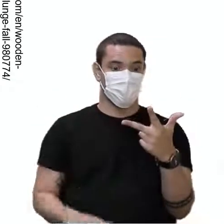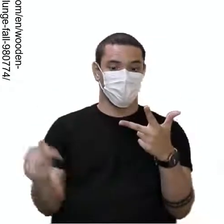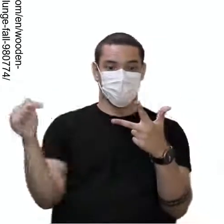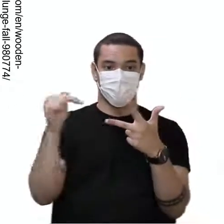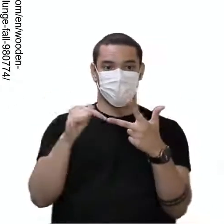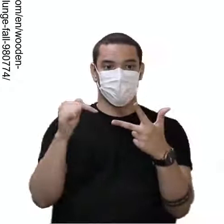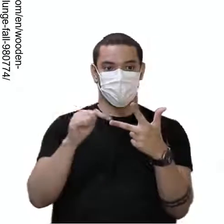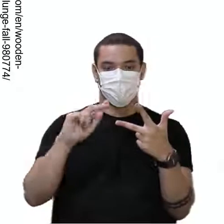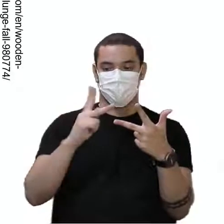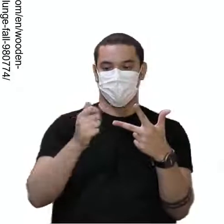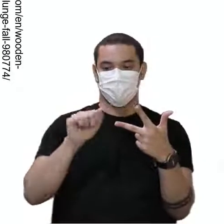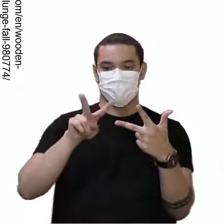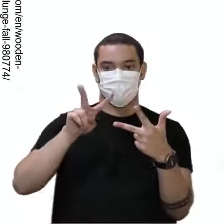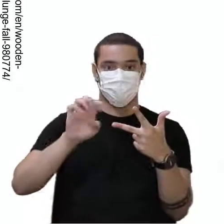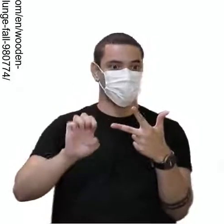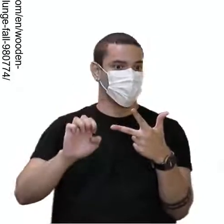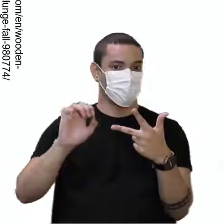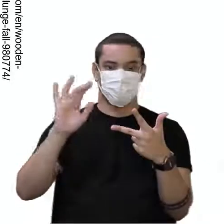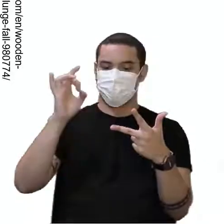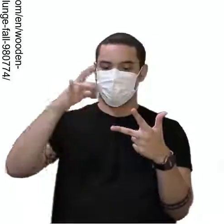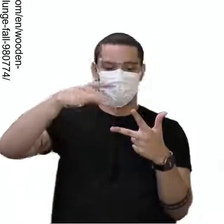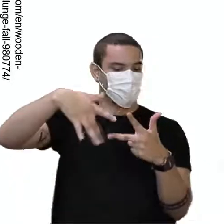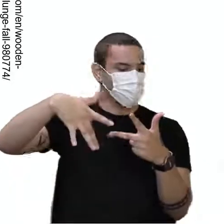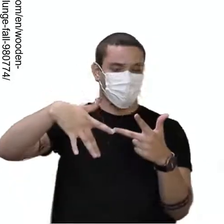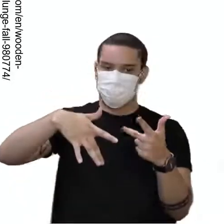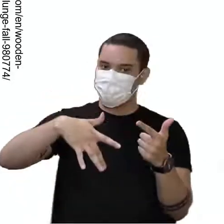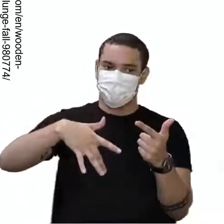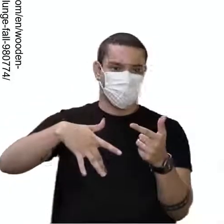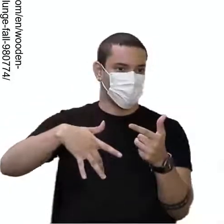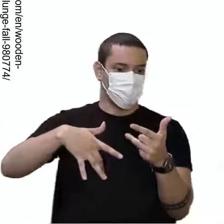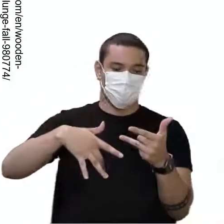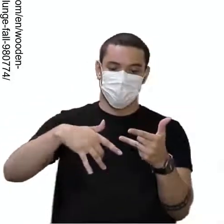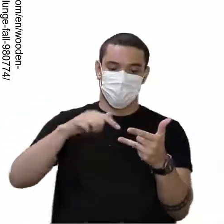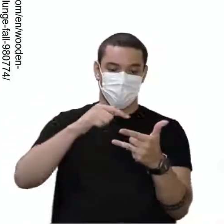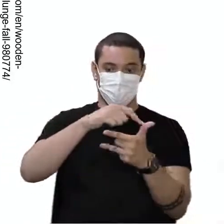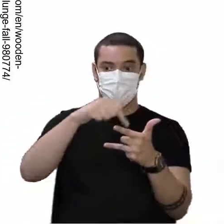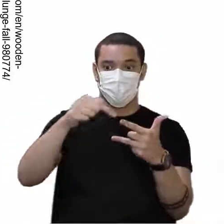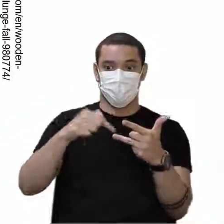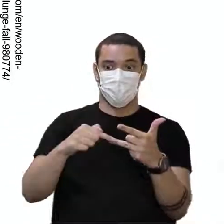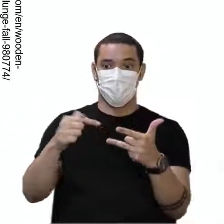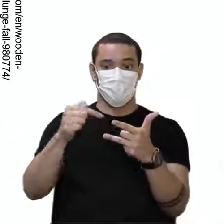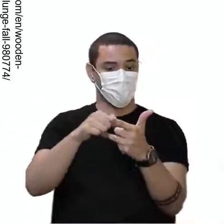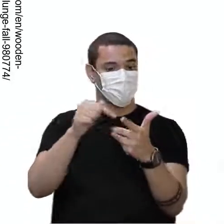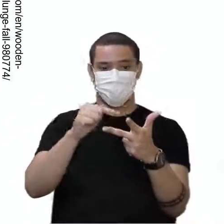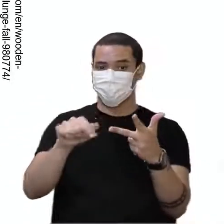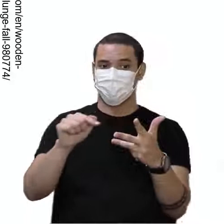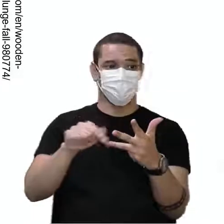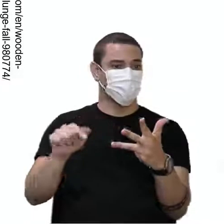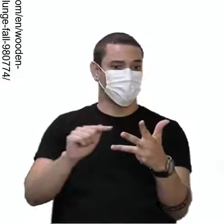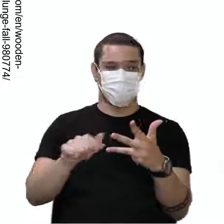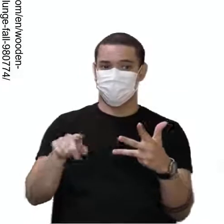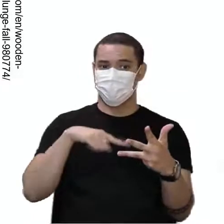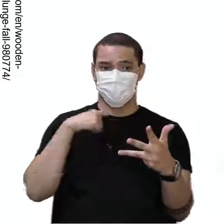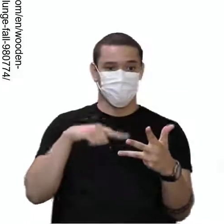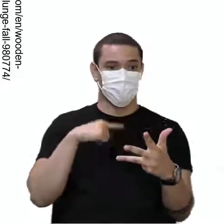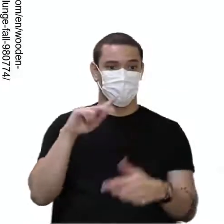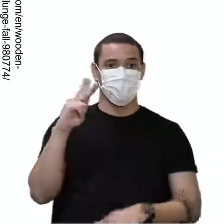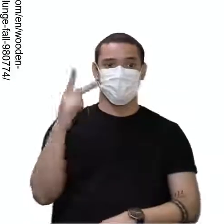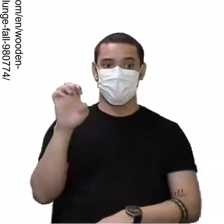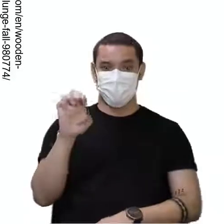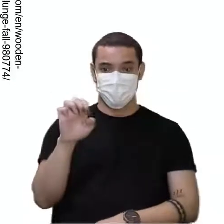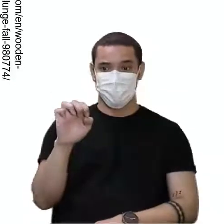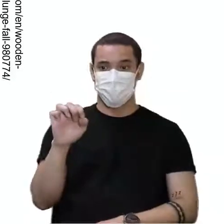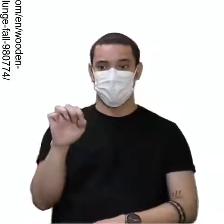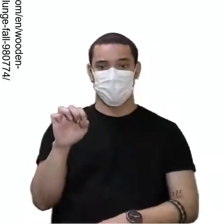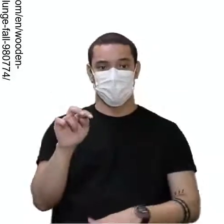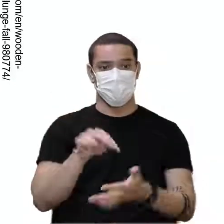o have, você já descarta, porque o sujeito é he. Perceba que é he em todos. Então, se é he, você trabalha com